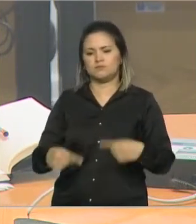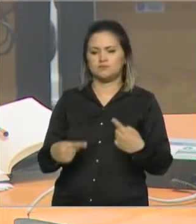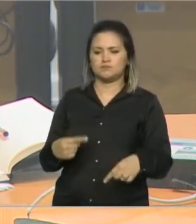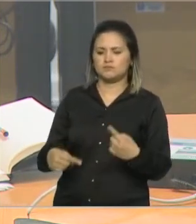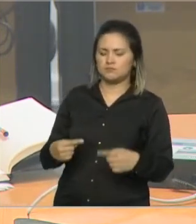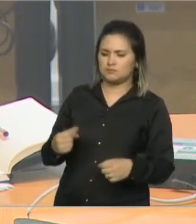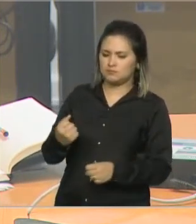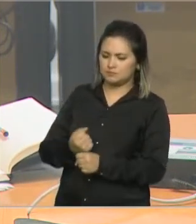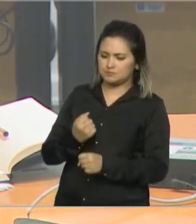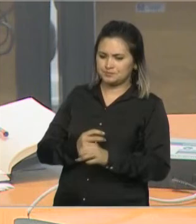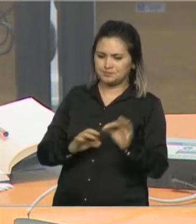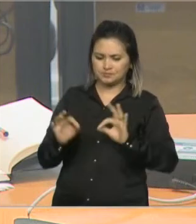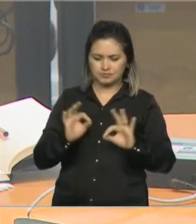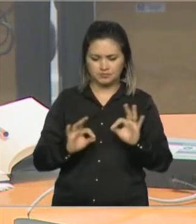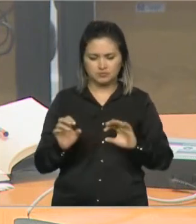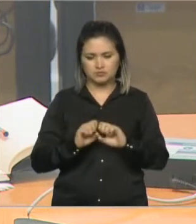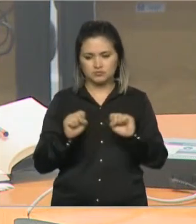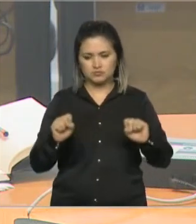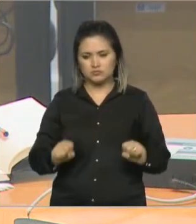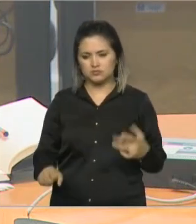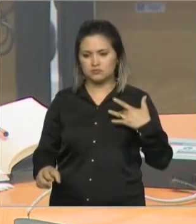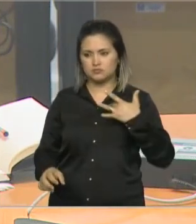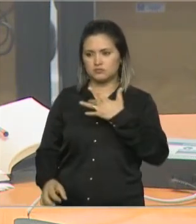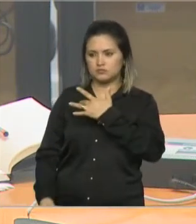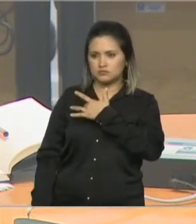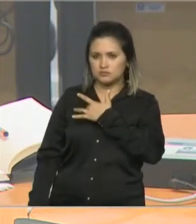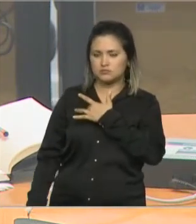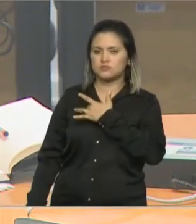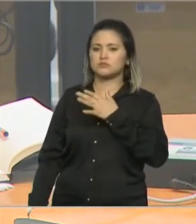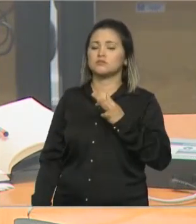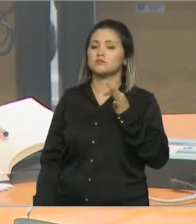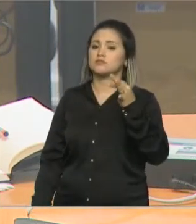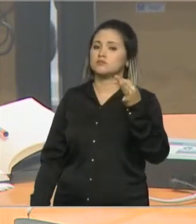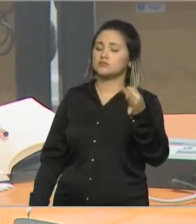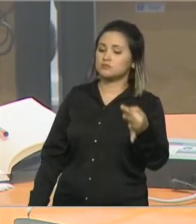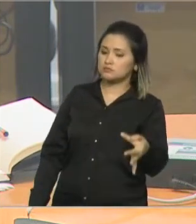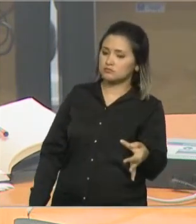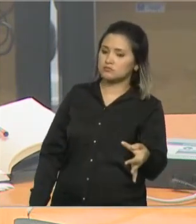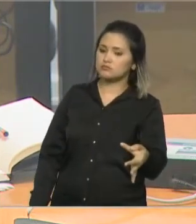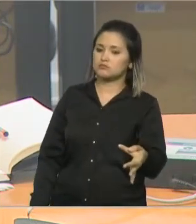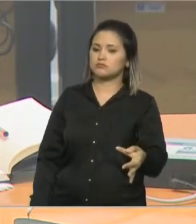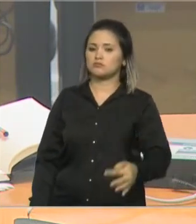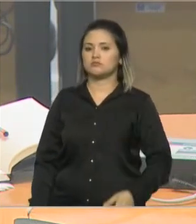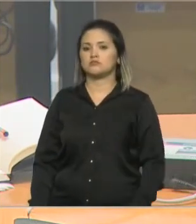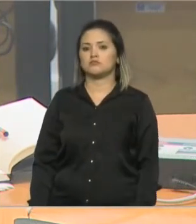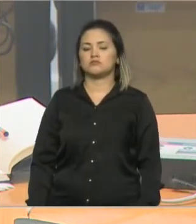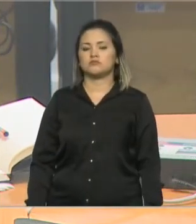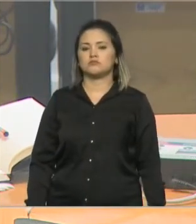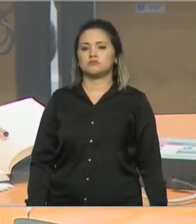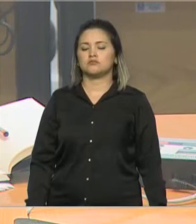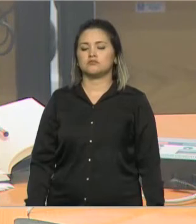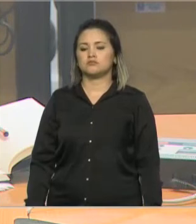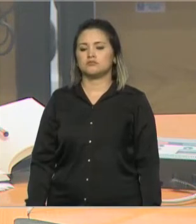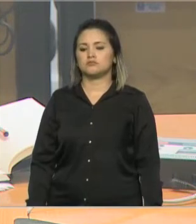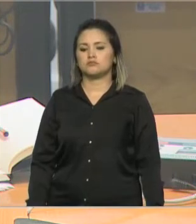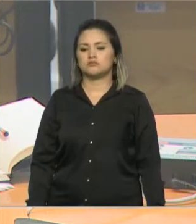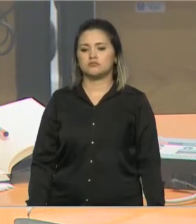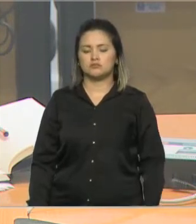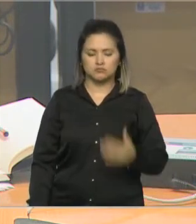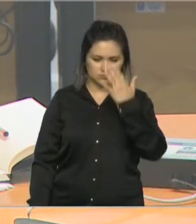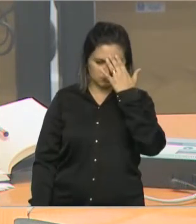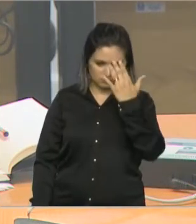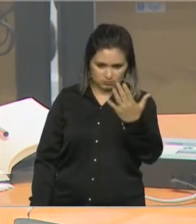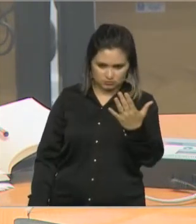possa ter outra rede de saúde com perspectiva para o futuro e que ela seja fruto do amplo debate aqui nessa casa. Eu